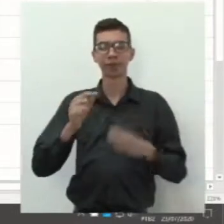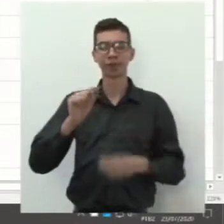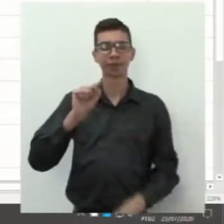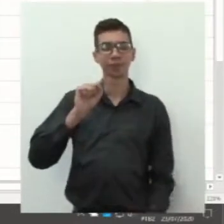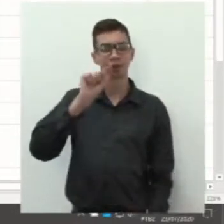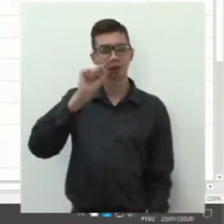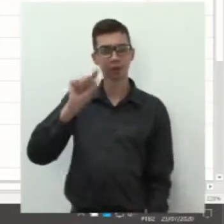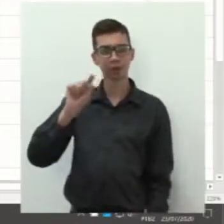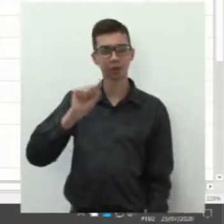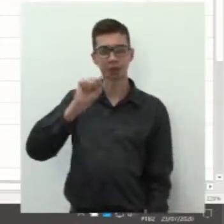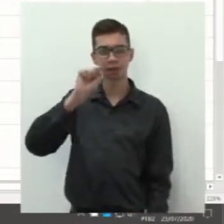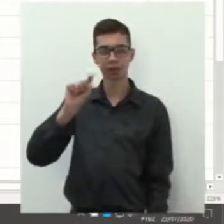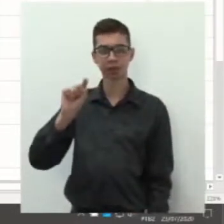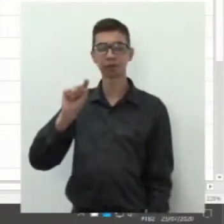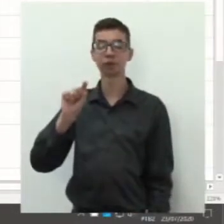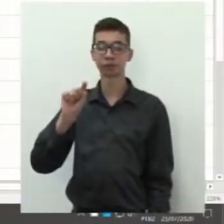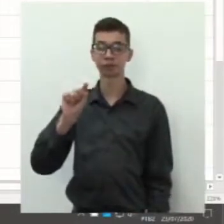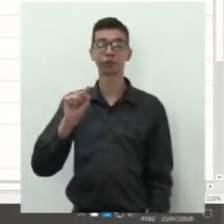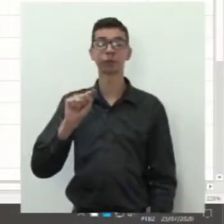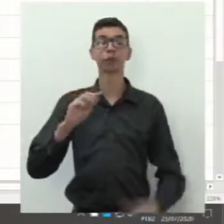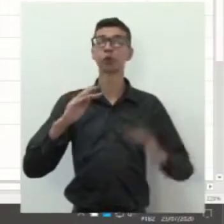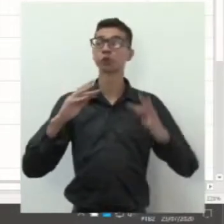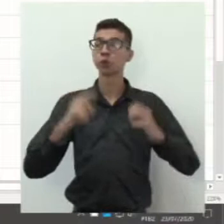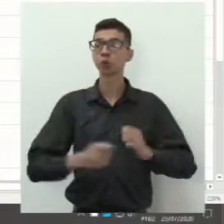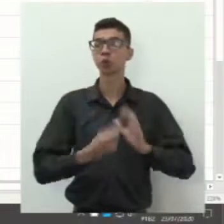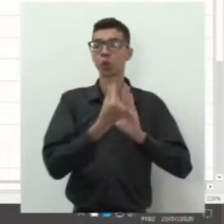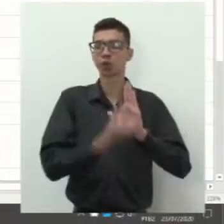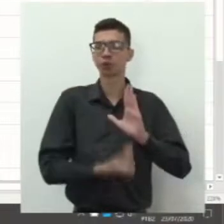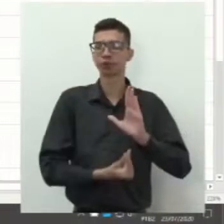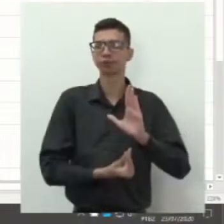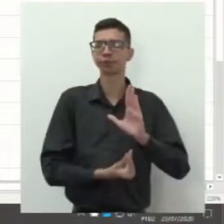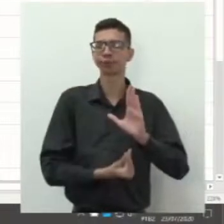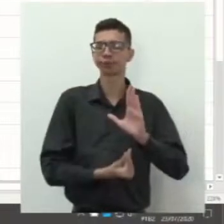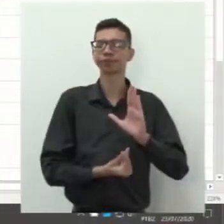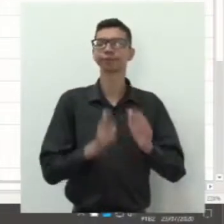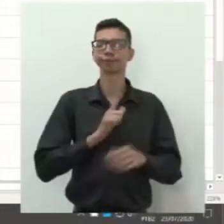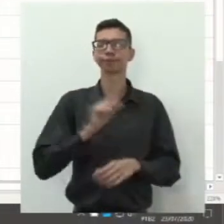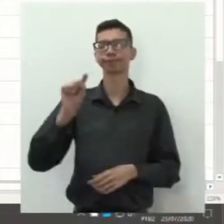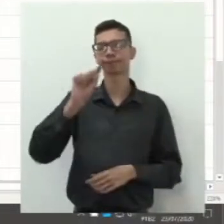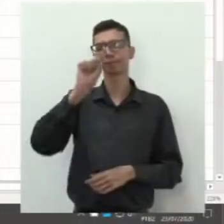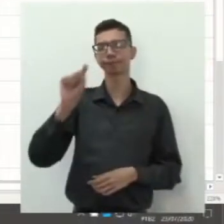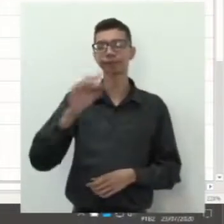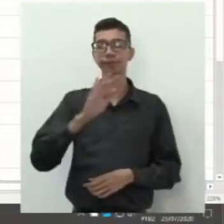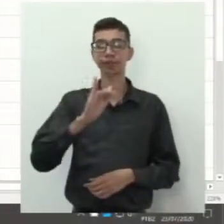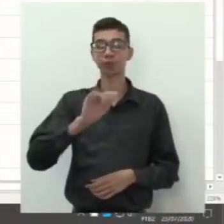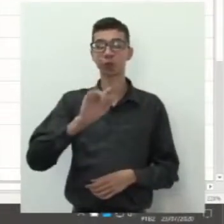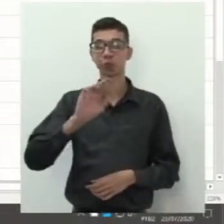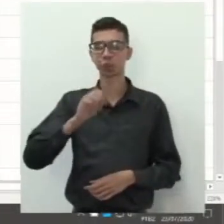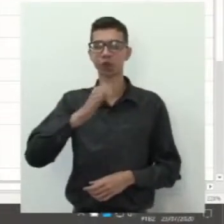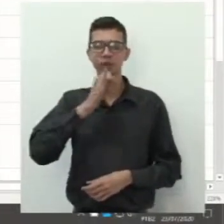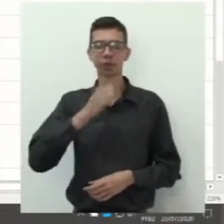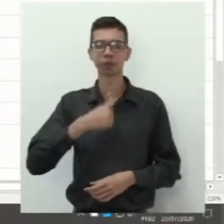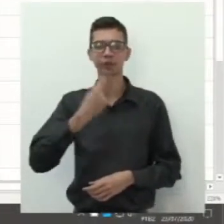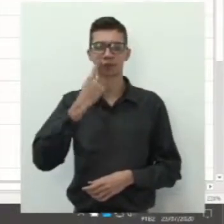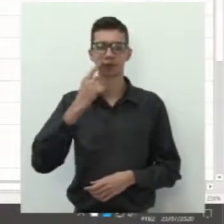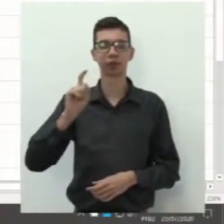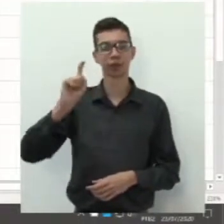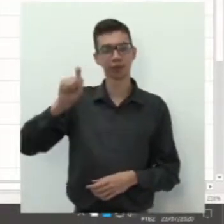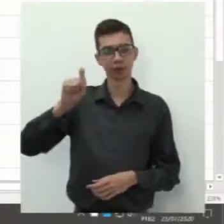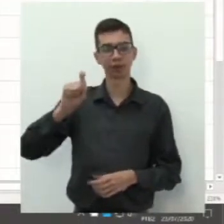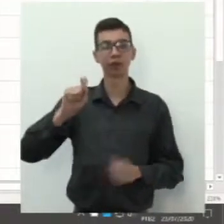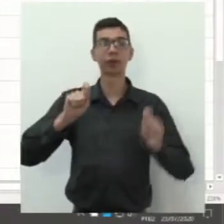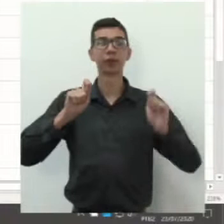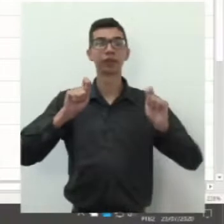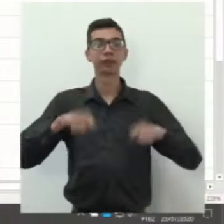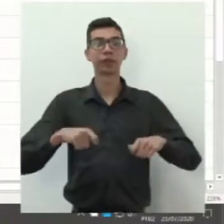coluna. Então, toda a minha coluna orçamento, ela tem um filtro, ó. Então, se eu colocar aqui, ó, orçamento, eu posso classificar meu orçamento